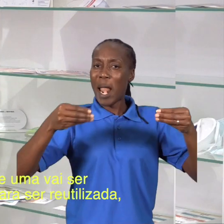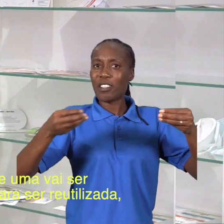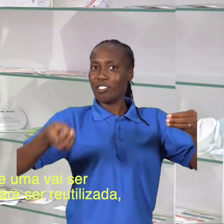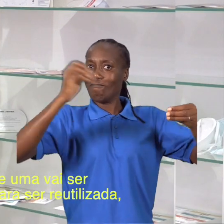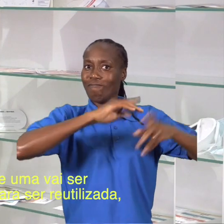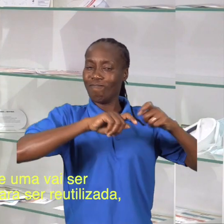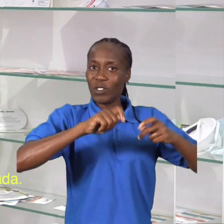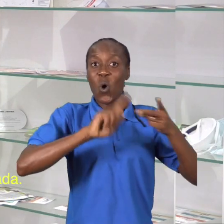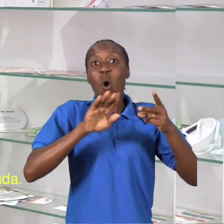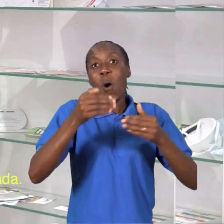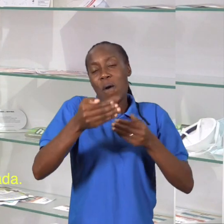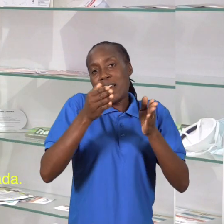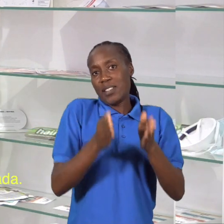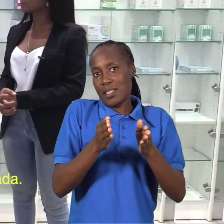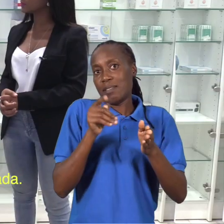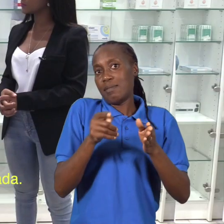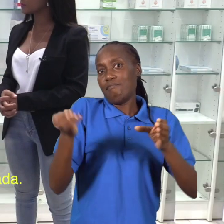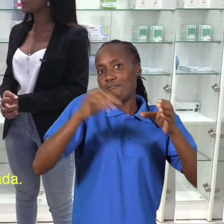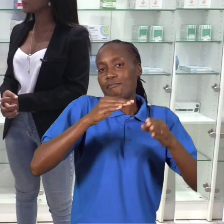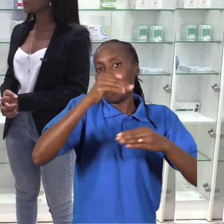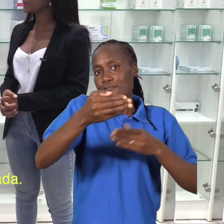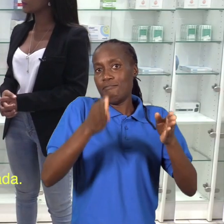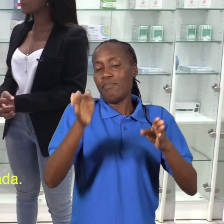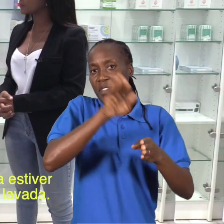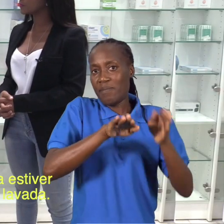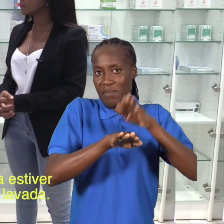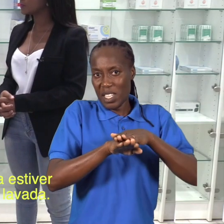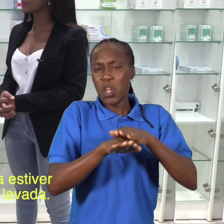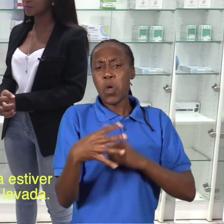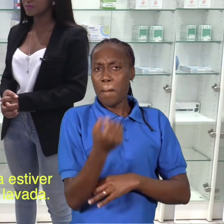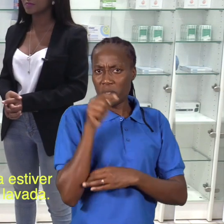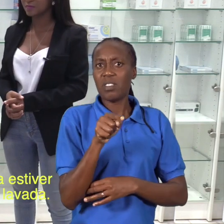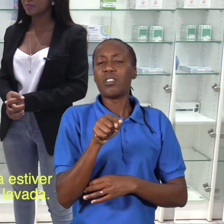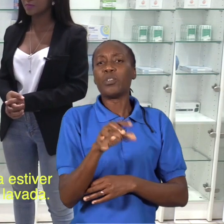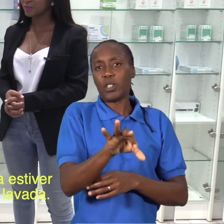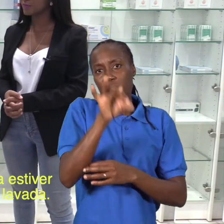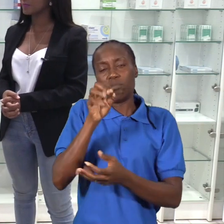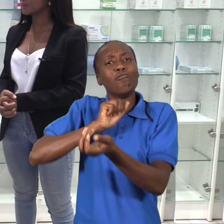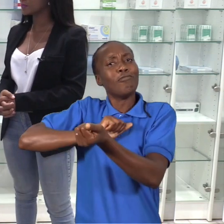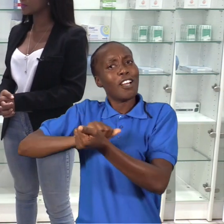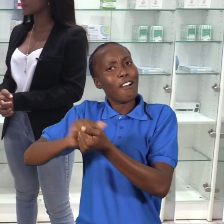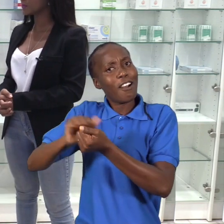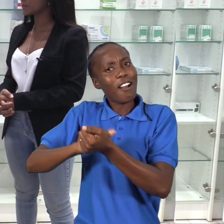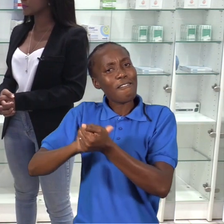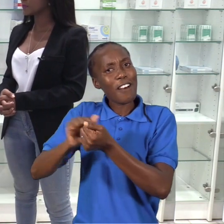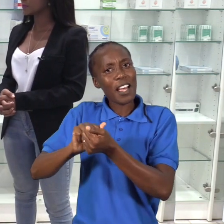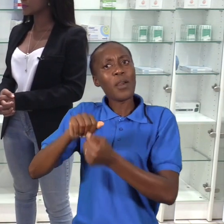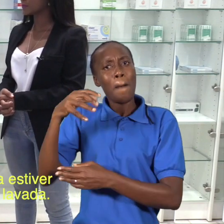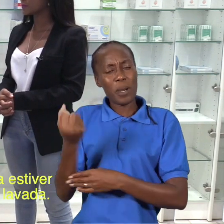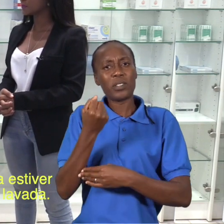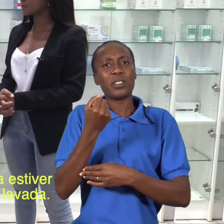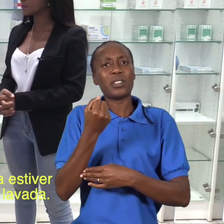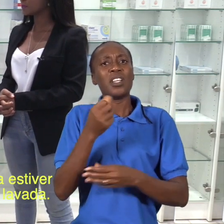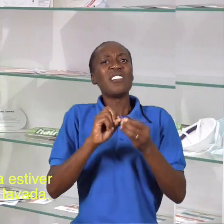de papelão, esta deverá ser lavada. Sempre que a máscara estiver umedecida, deverá ser lavada